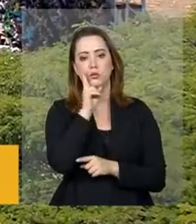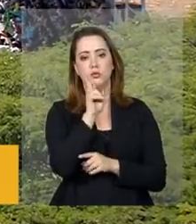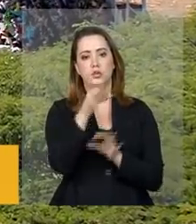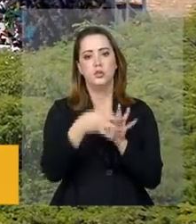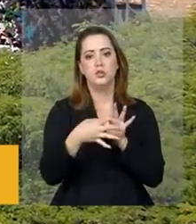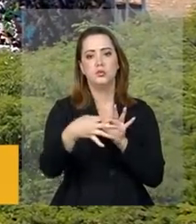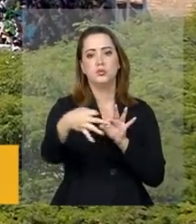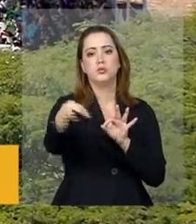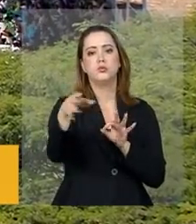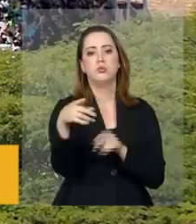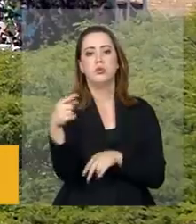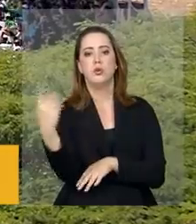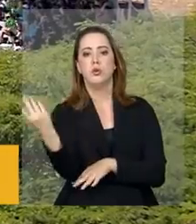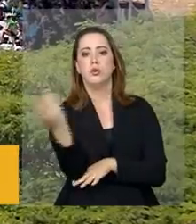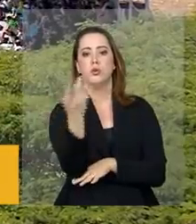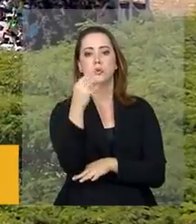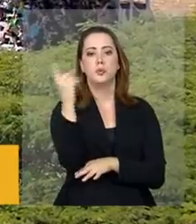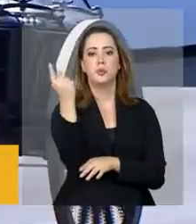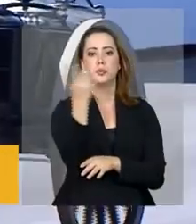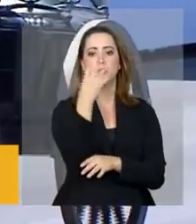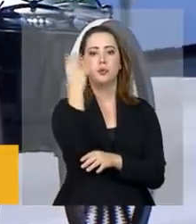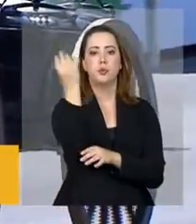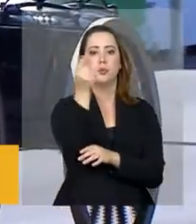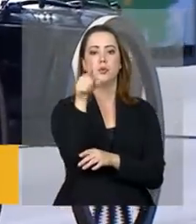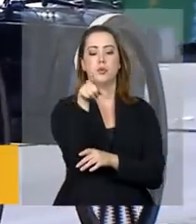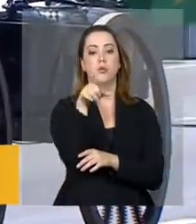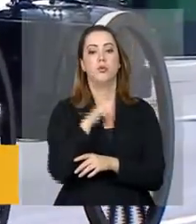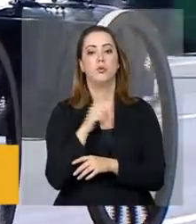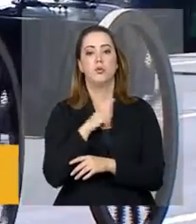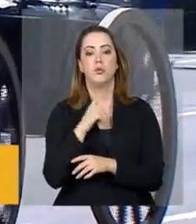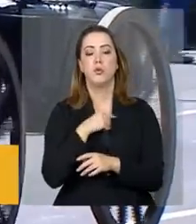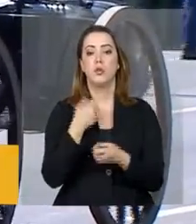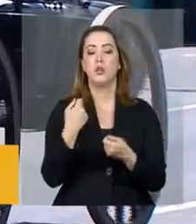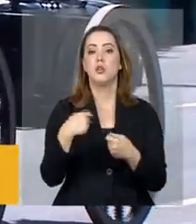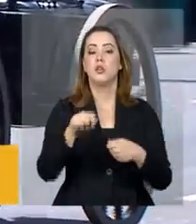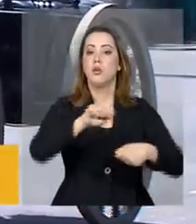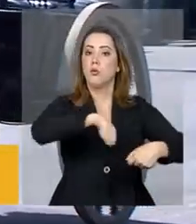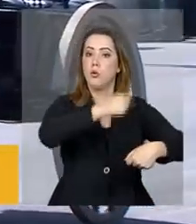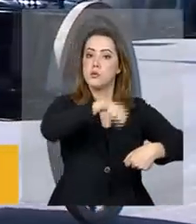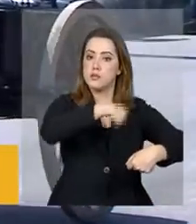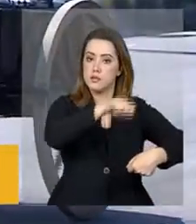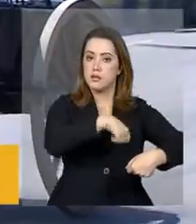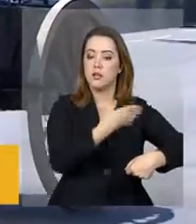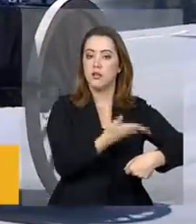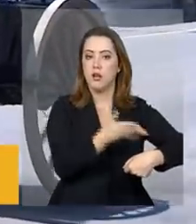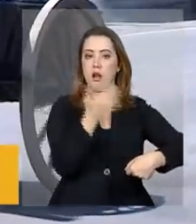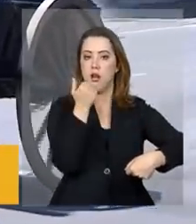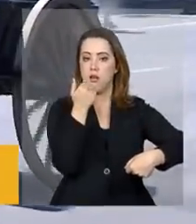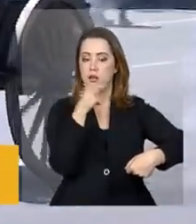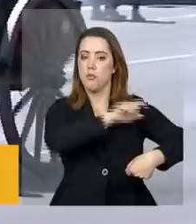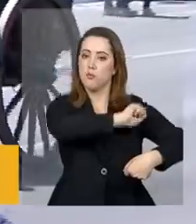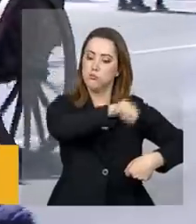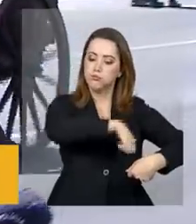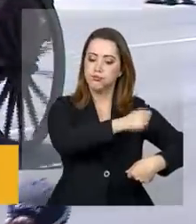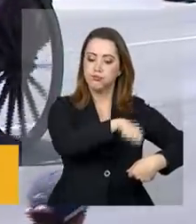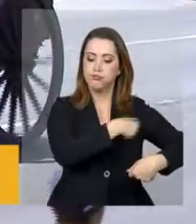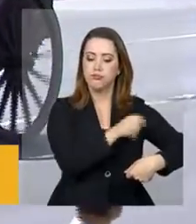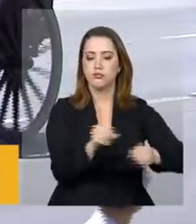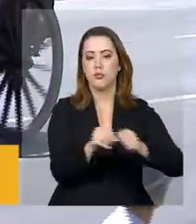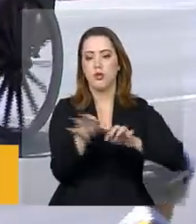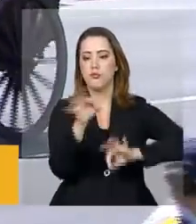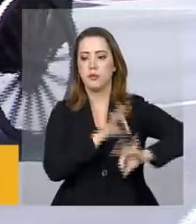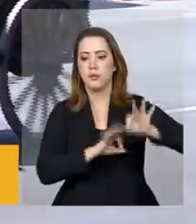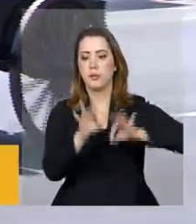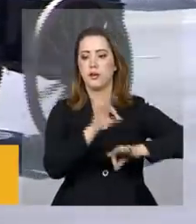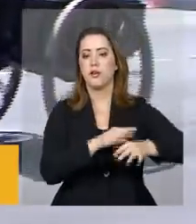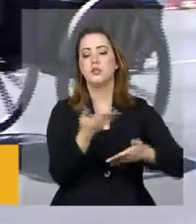fumacinha saindo, nós temos ali a viatura cozinha, né? Então, onde o alimento para a tropa era